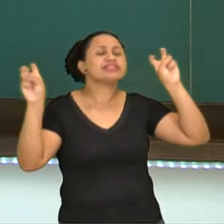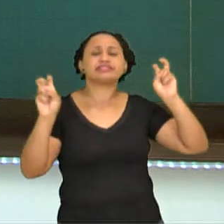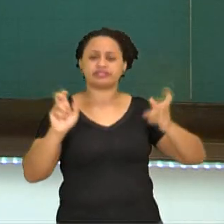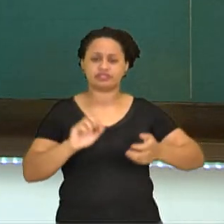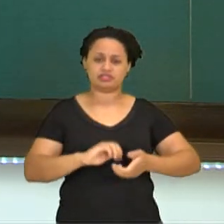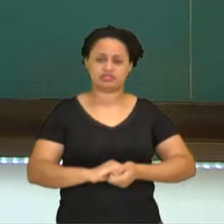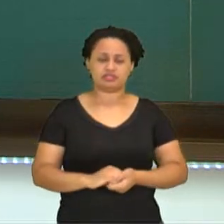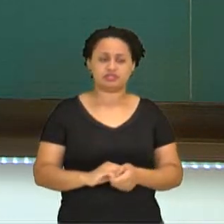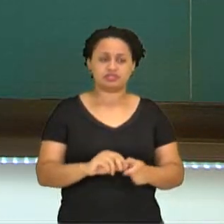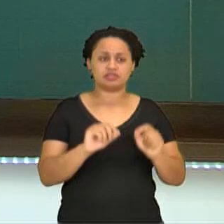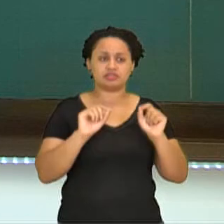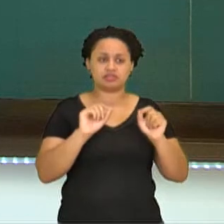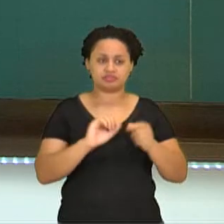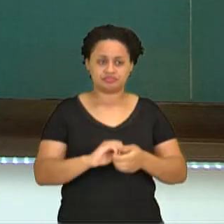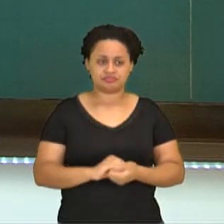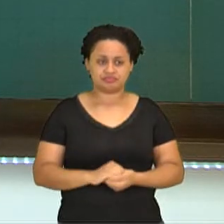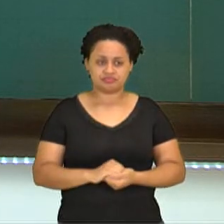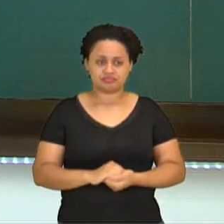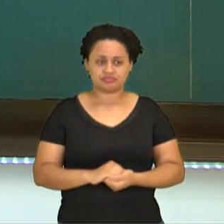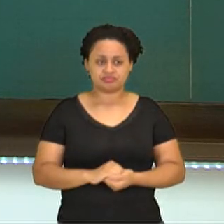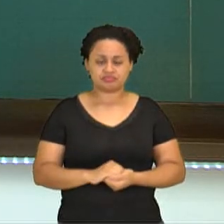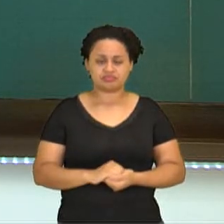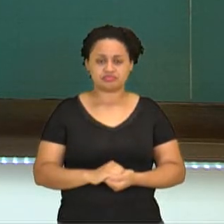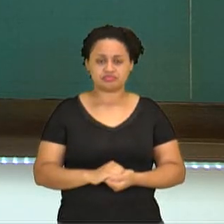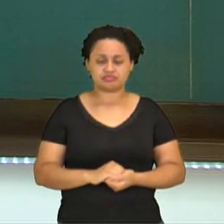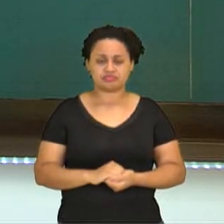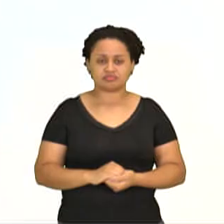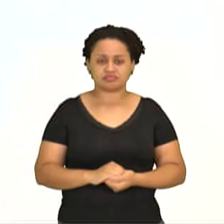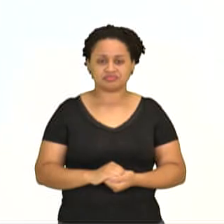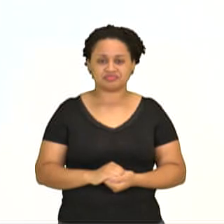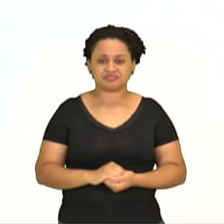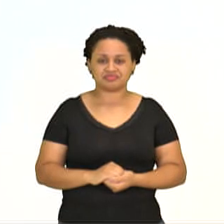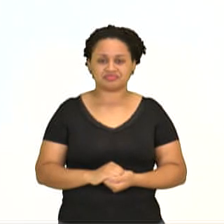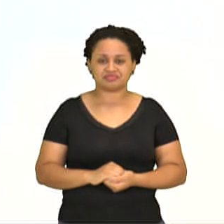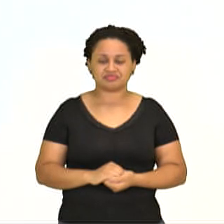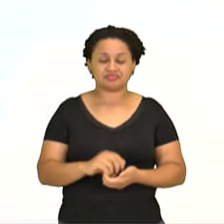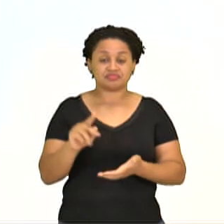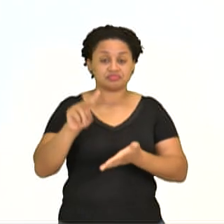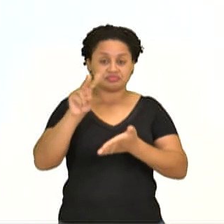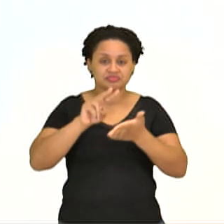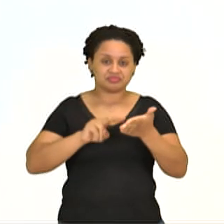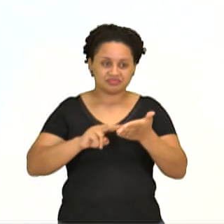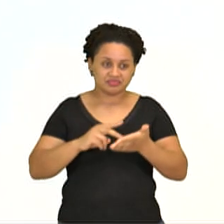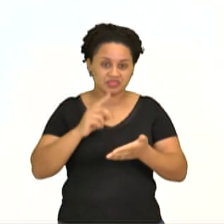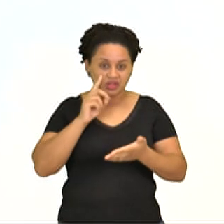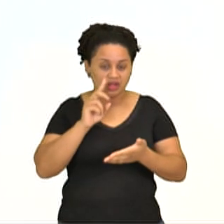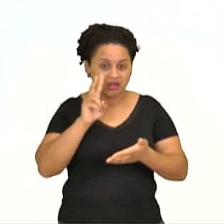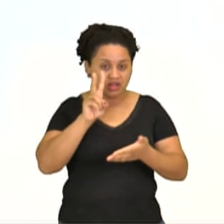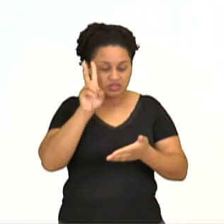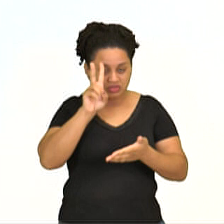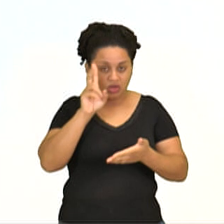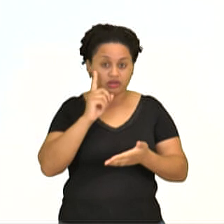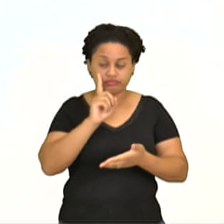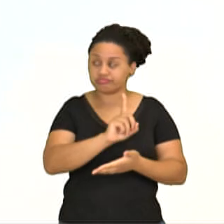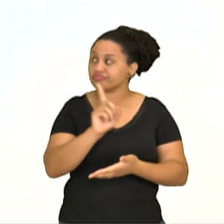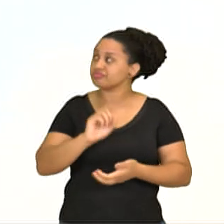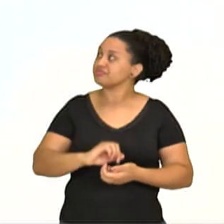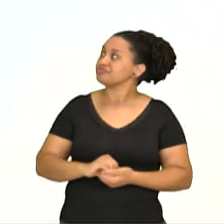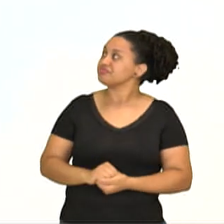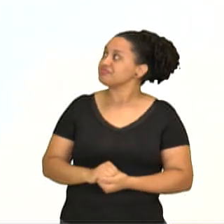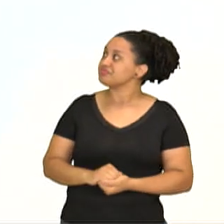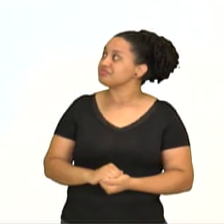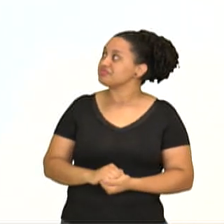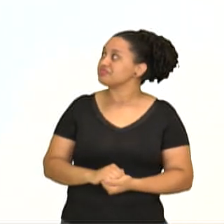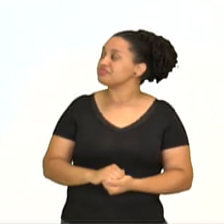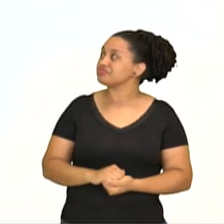jacket? Então, e aí ele começa a procurar. I've looked everywhere. Under the bed, over